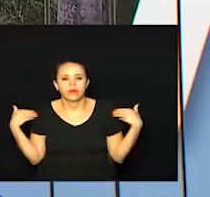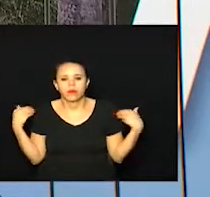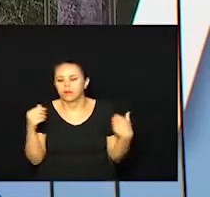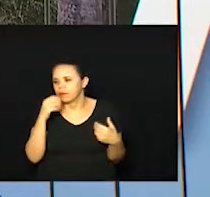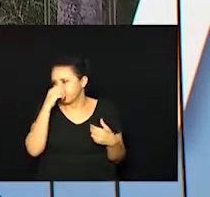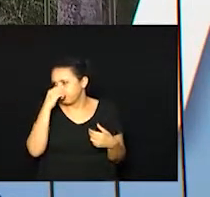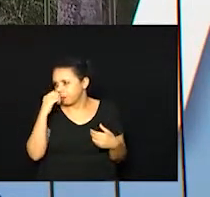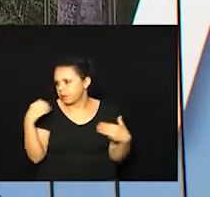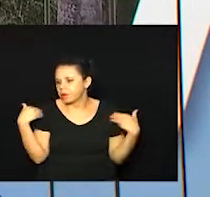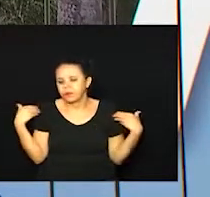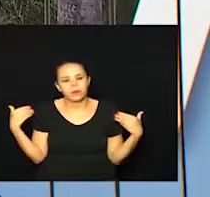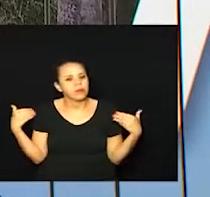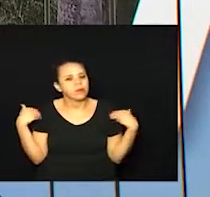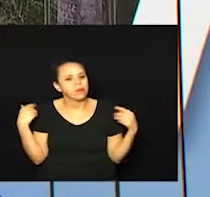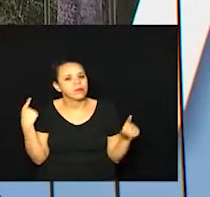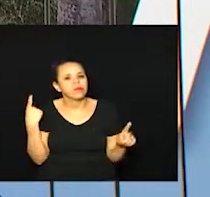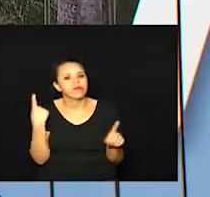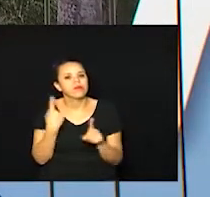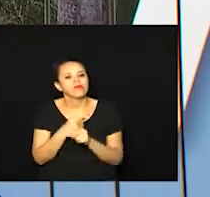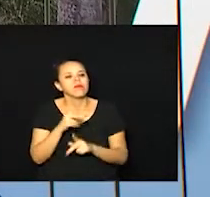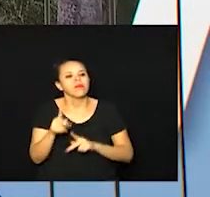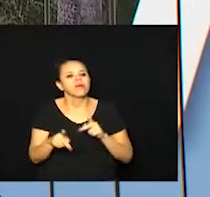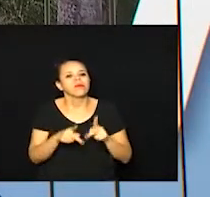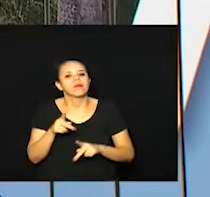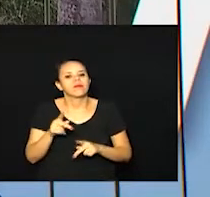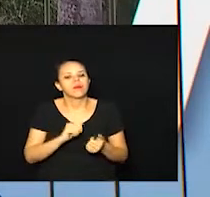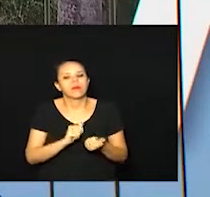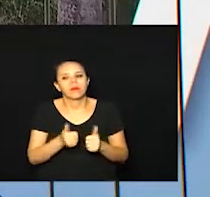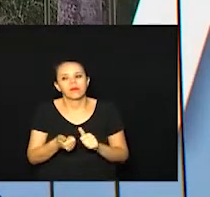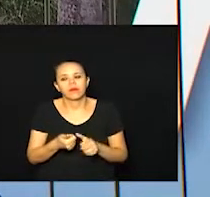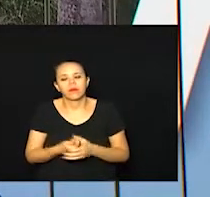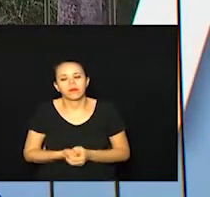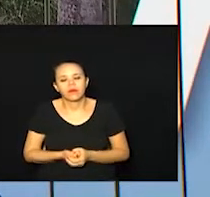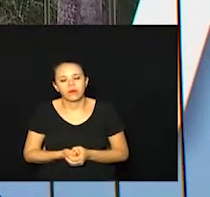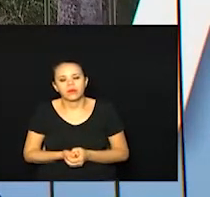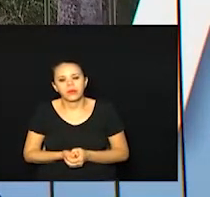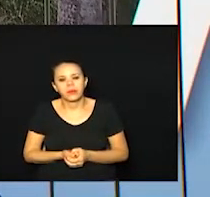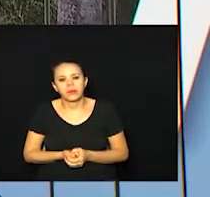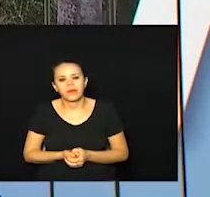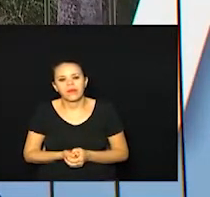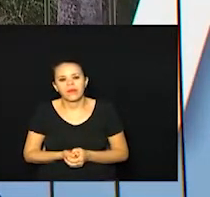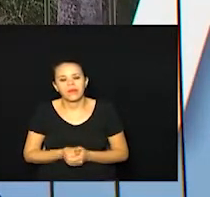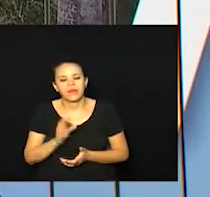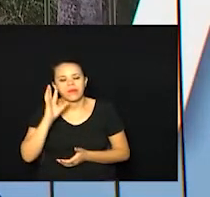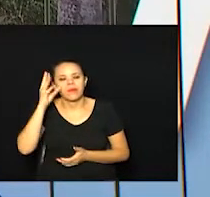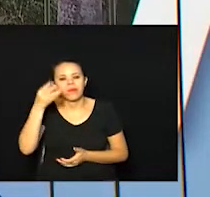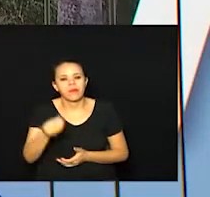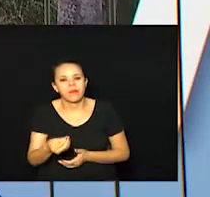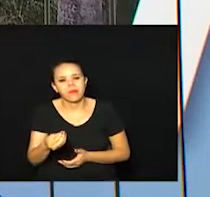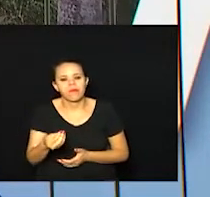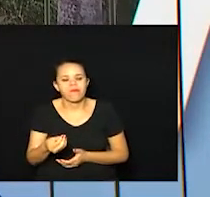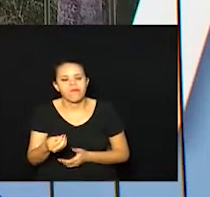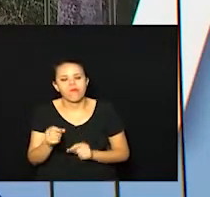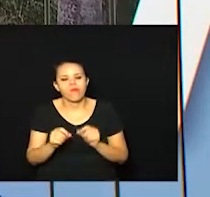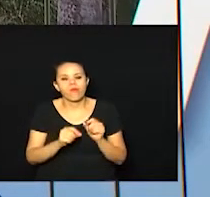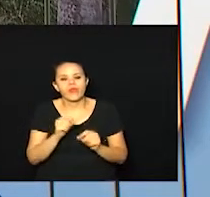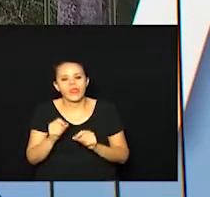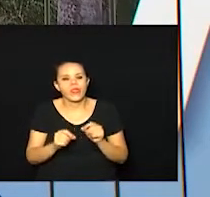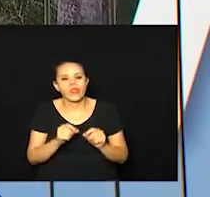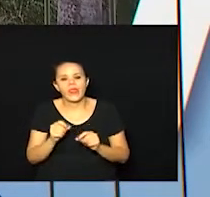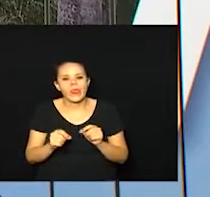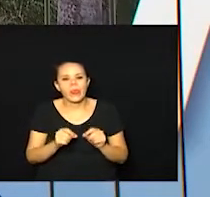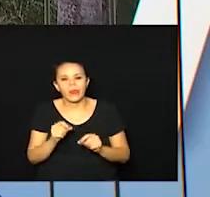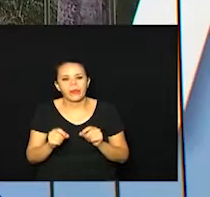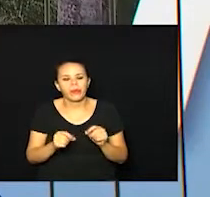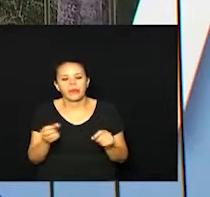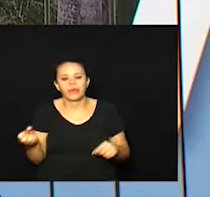de diversão, de encontro das pessoas, de esporte. Porém, o entendimento é de que é um